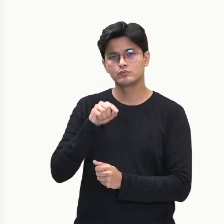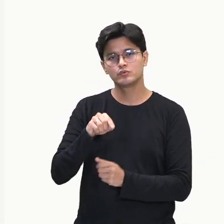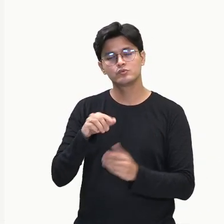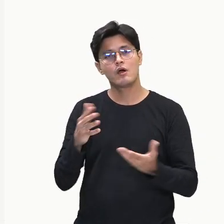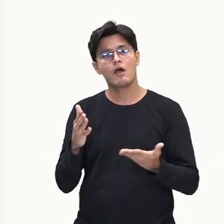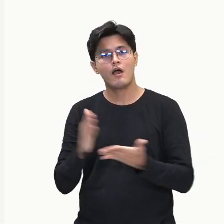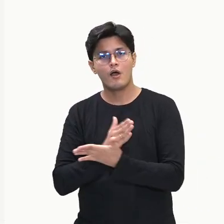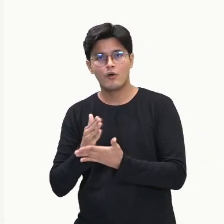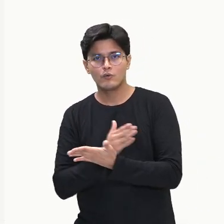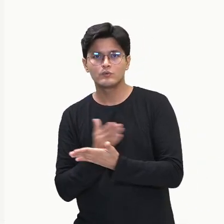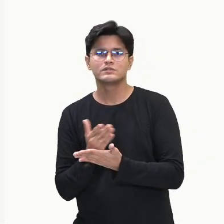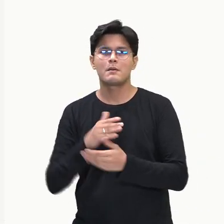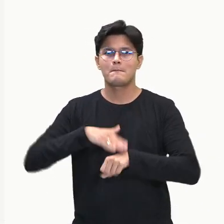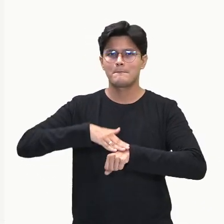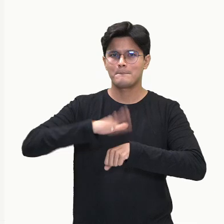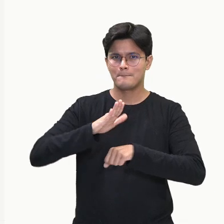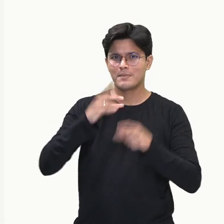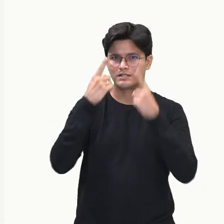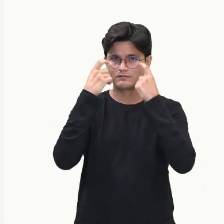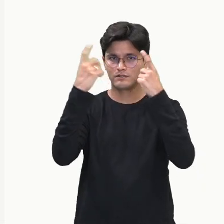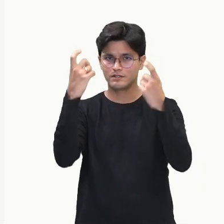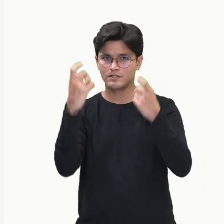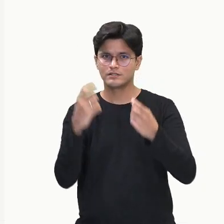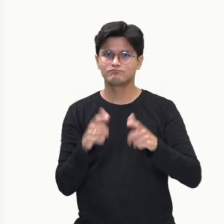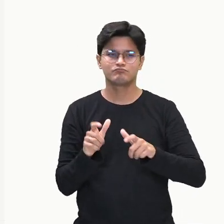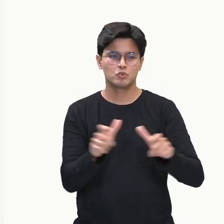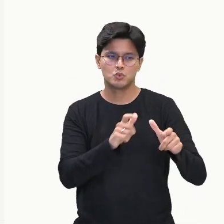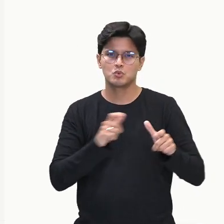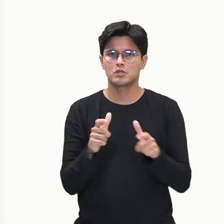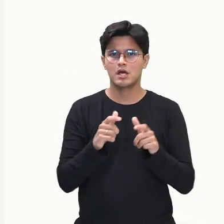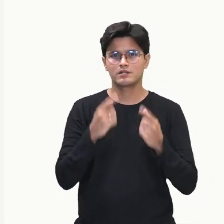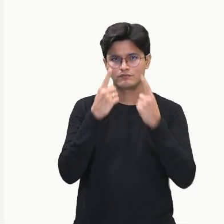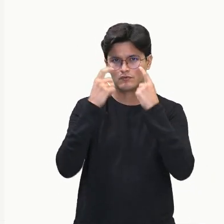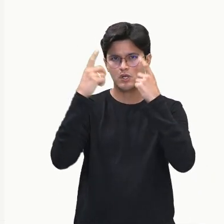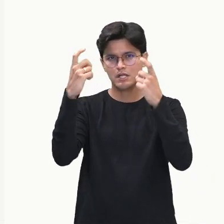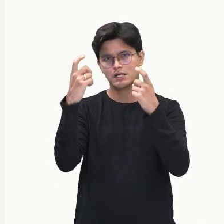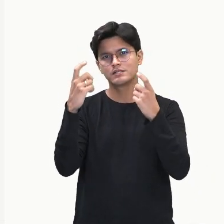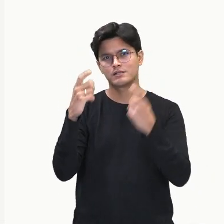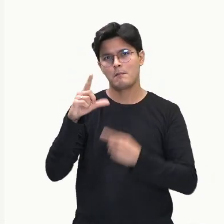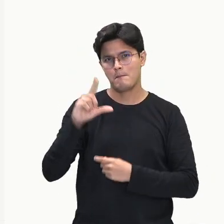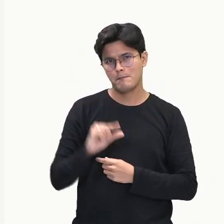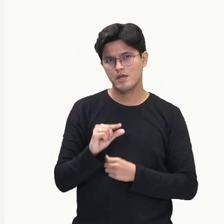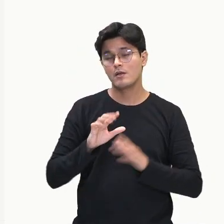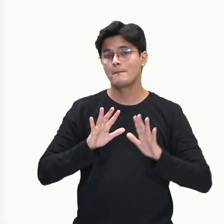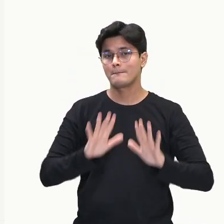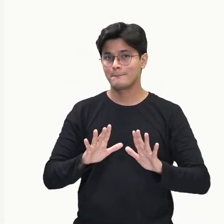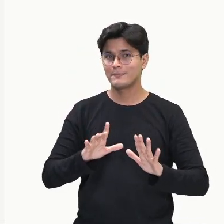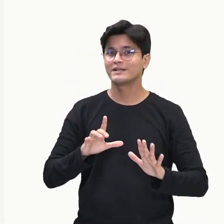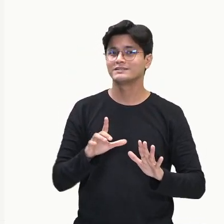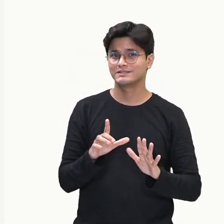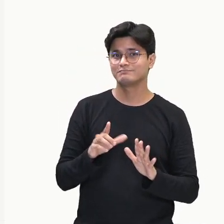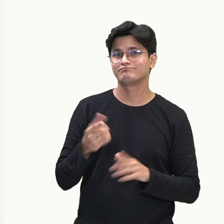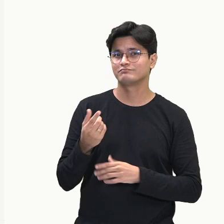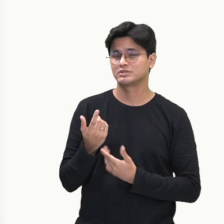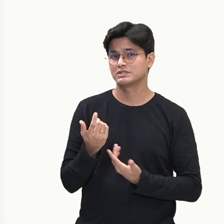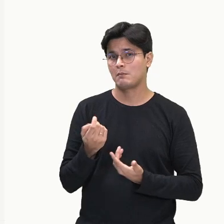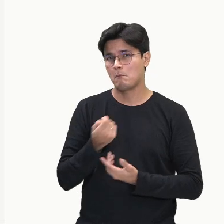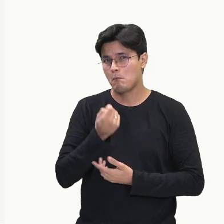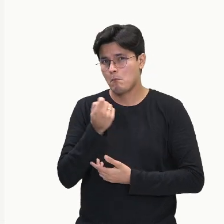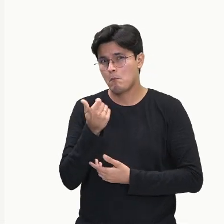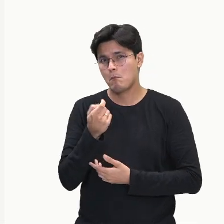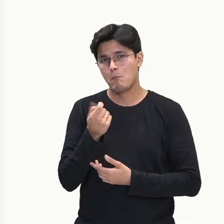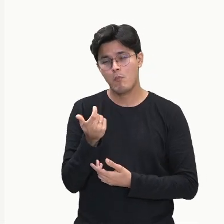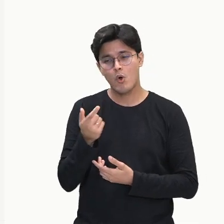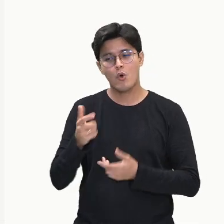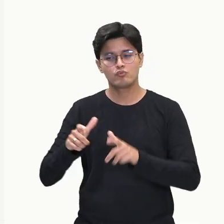violência, outros lugares com menos violência, mas são raros os lugares de que nós temos notícia que não há